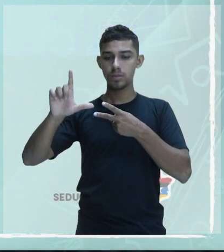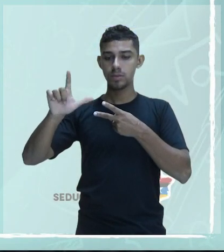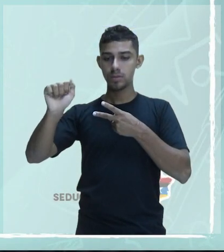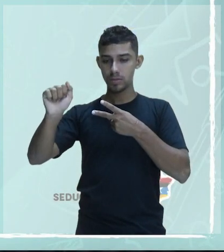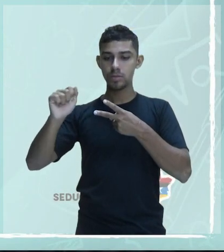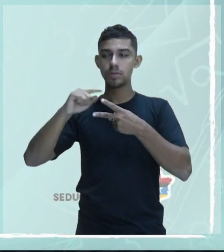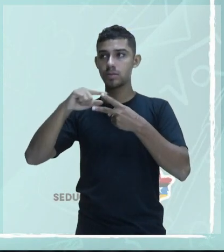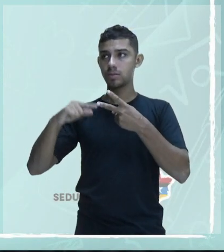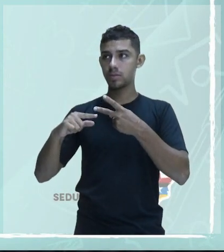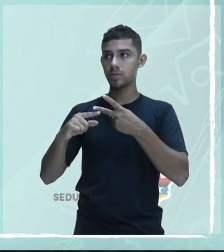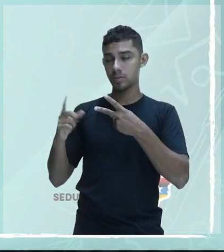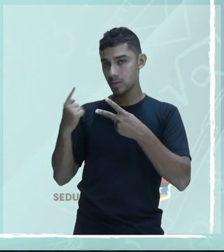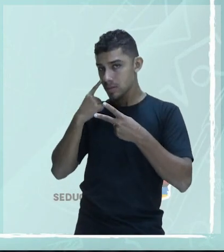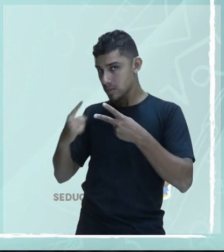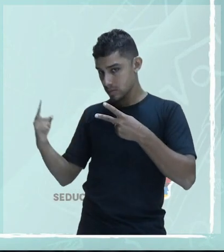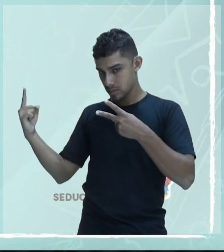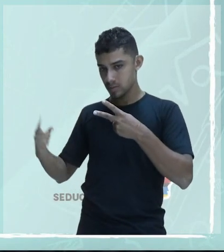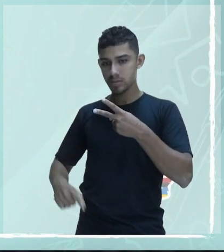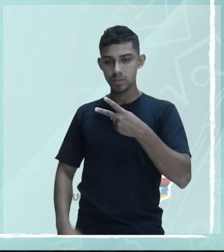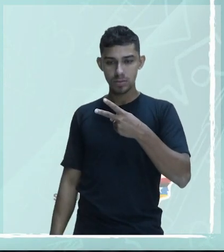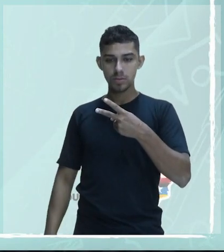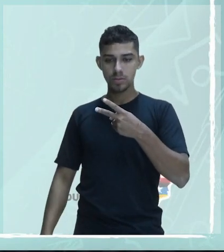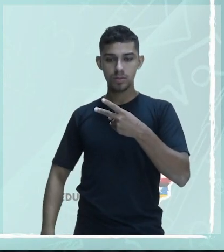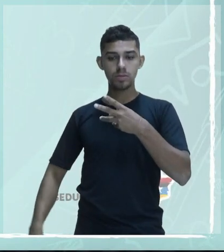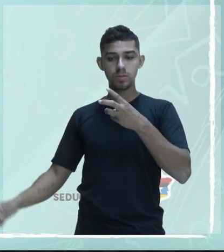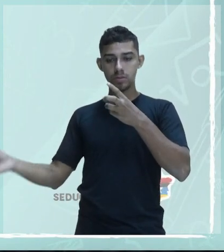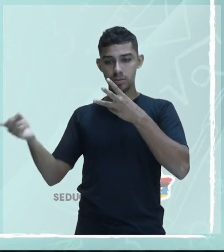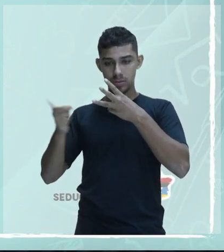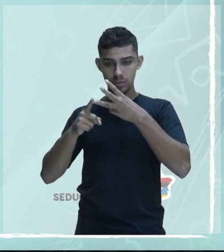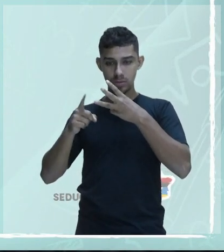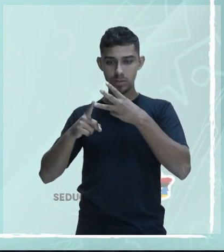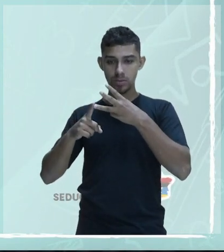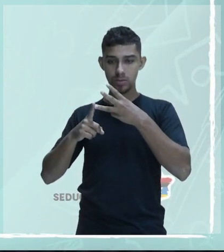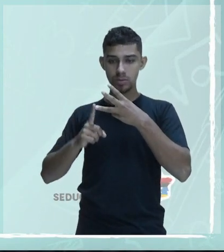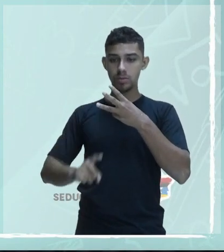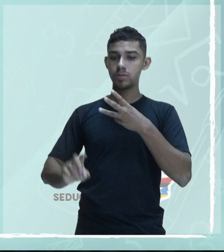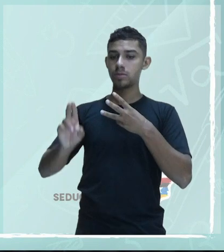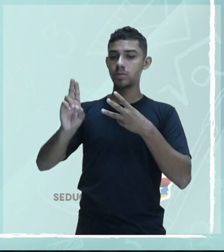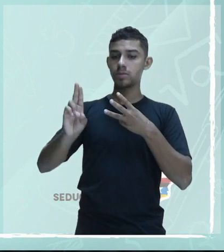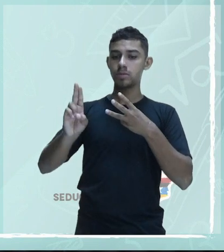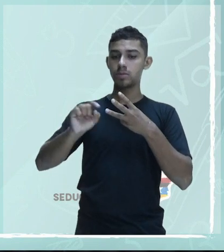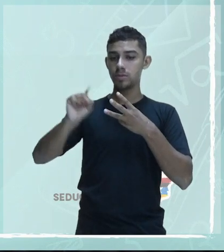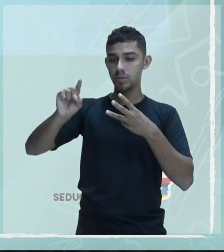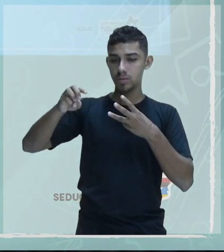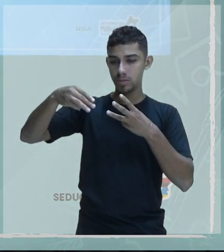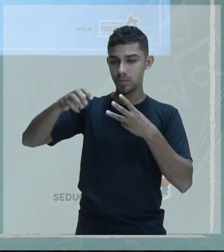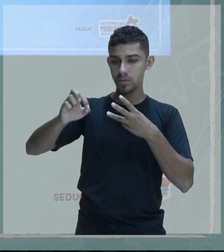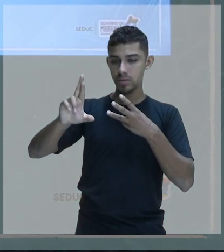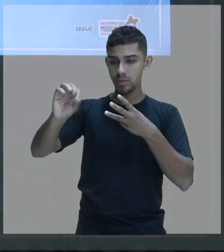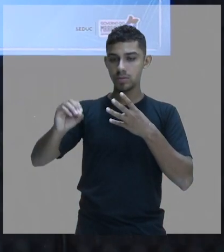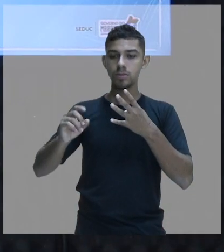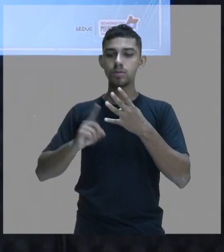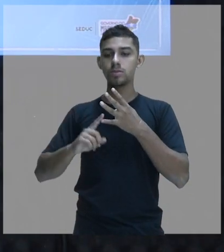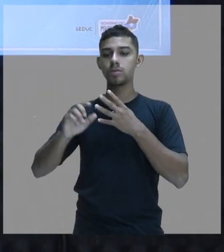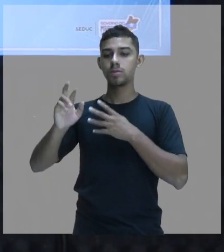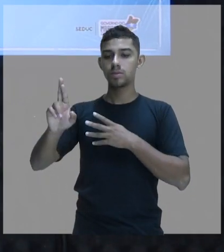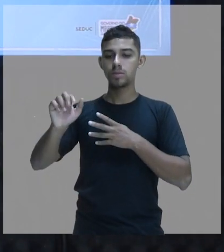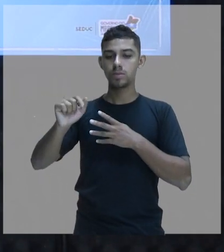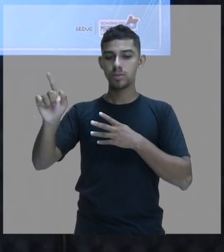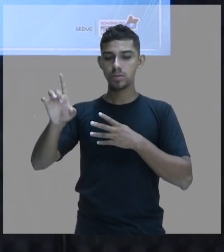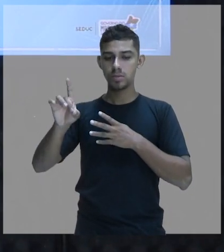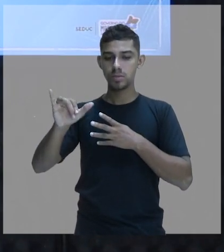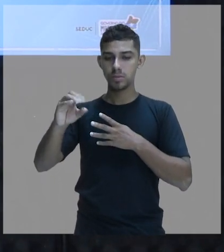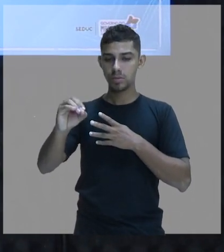ao esqueleto axial, tá certo? Daí nós vemos aqui o húmero, nós temos o rádio e a